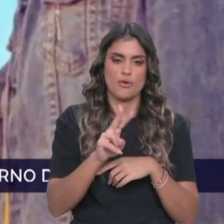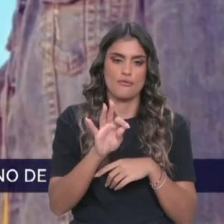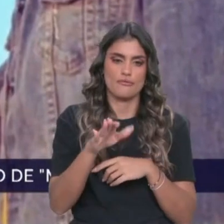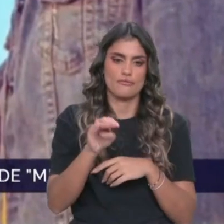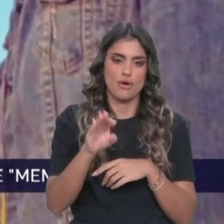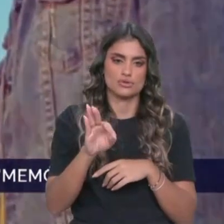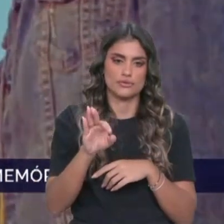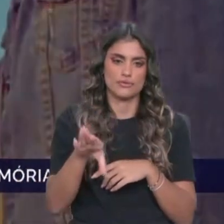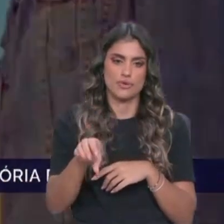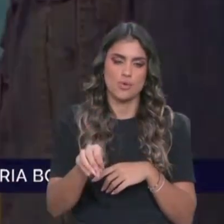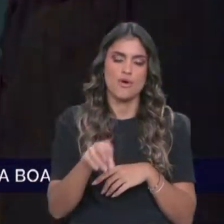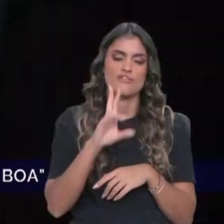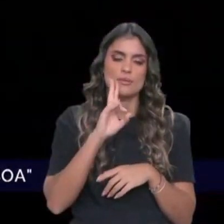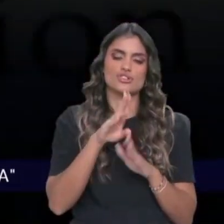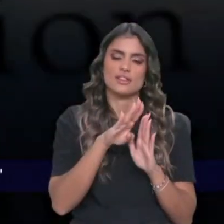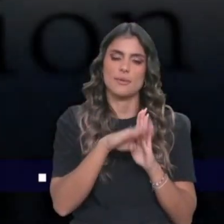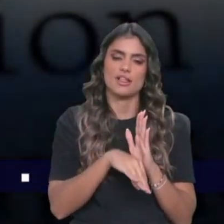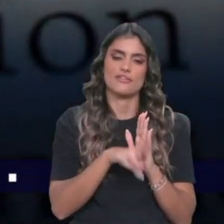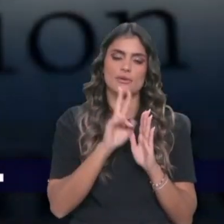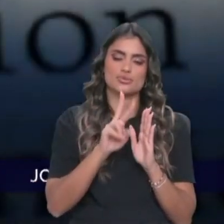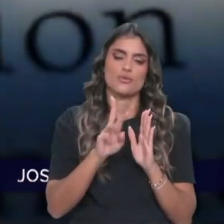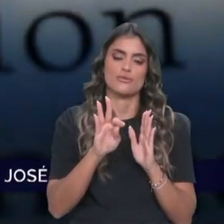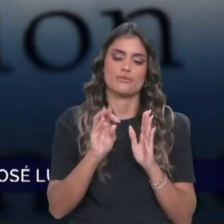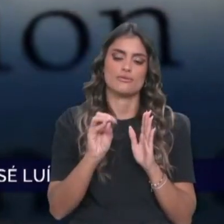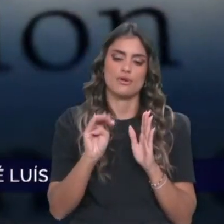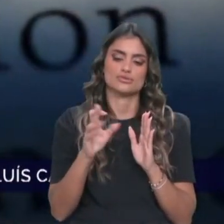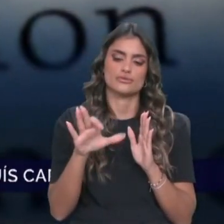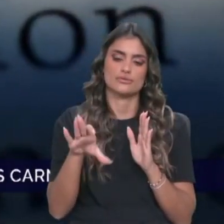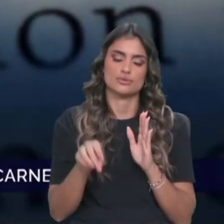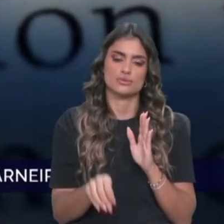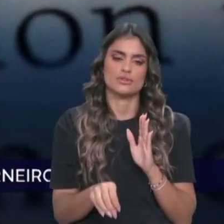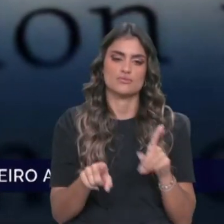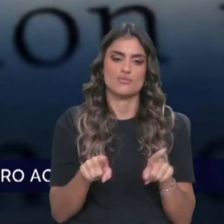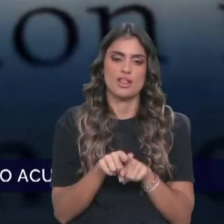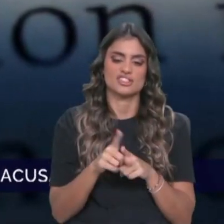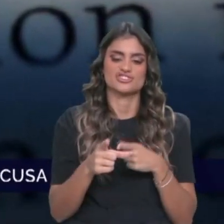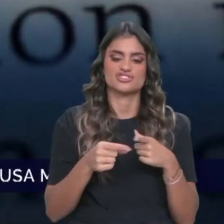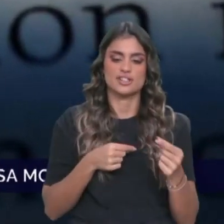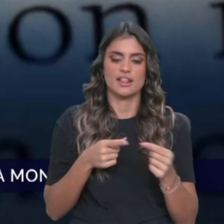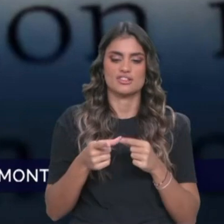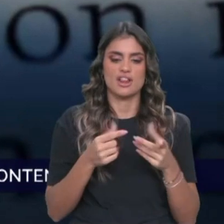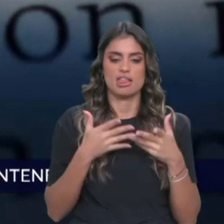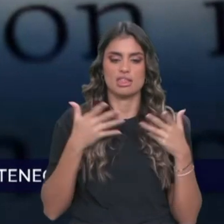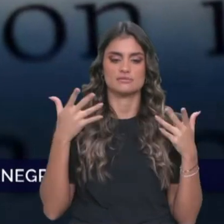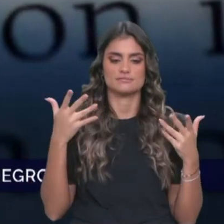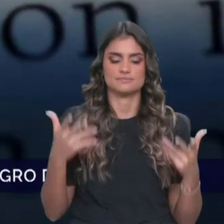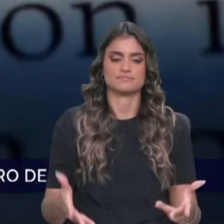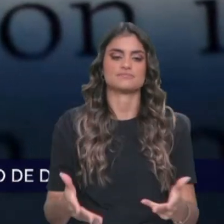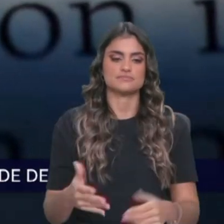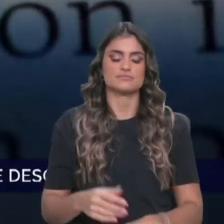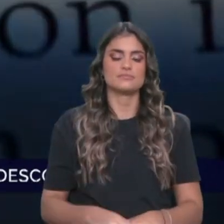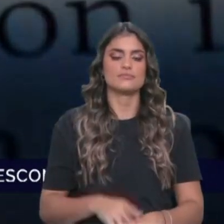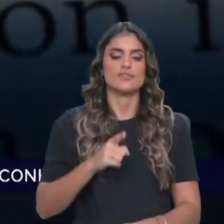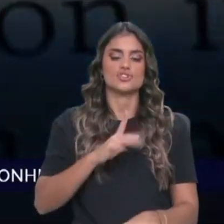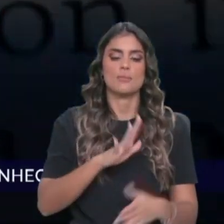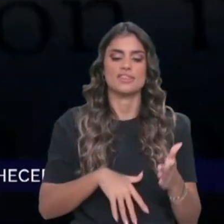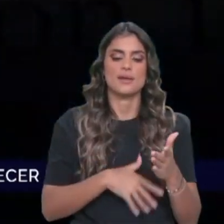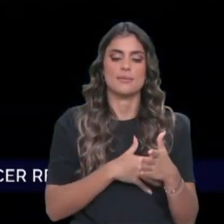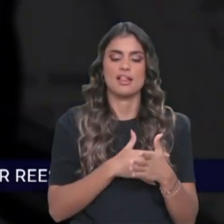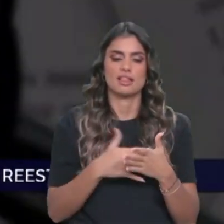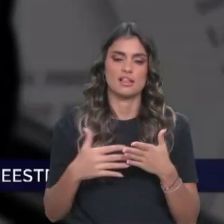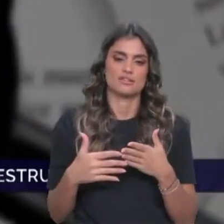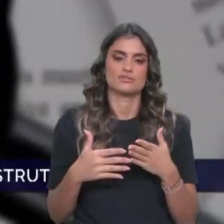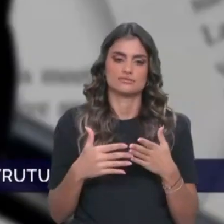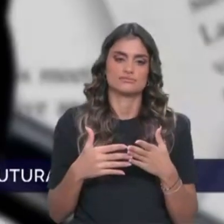porque quando olhamos para esta tabela encontramos que o fósforo é sintetizado sobretudo em estrelas grandes. Esta é uma tabela que não está de maneira